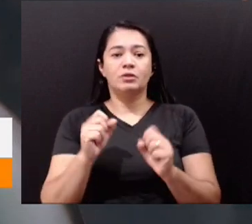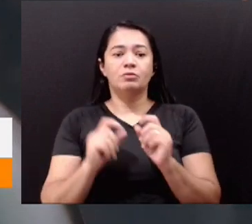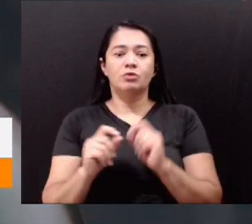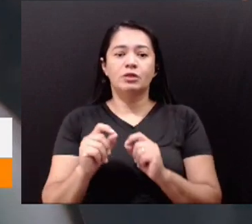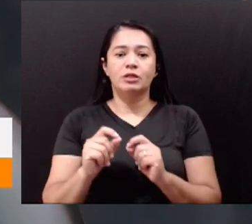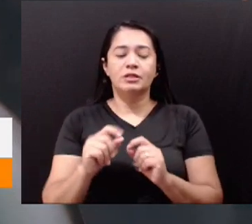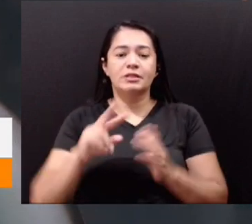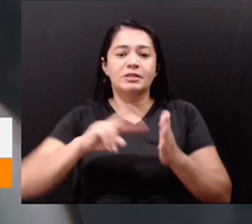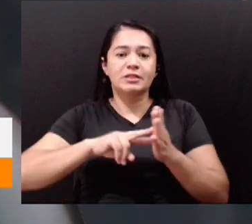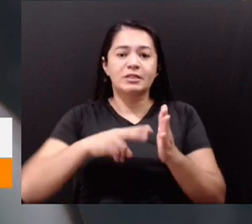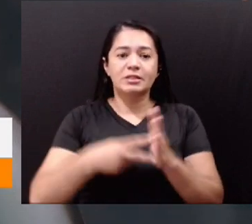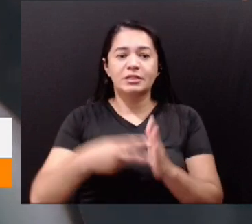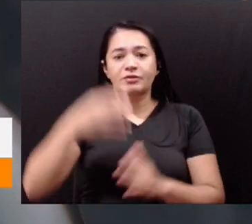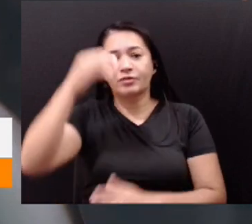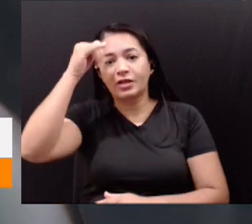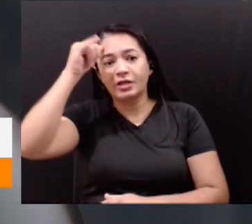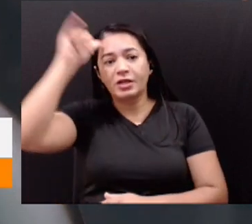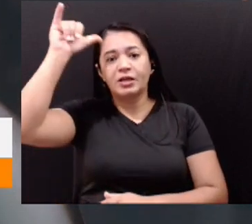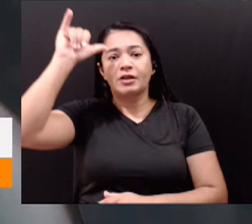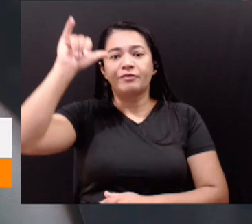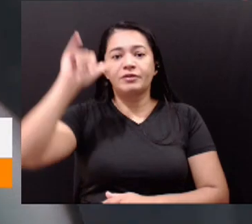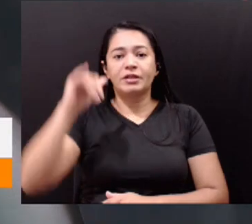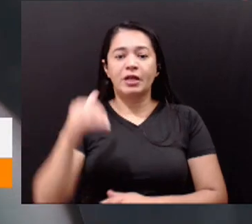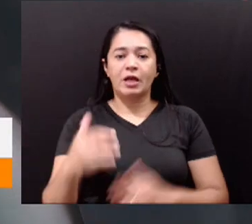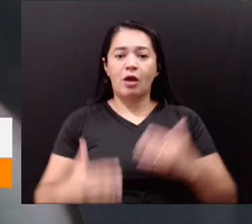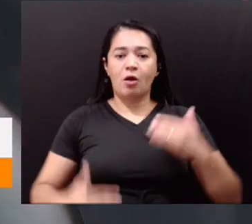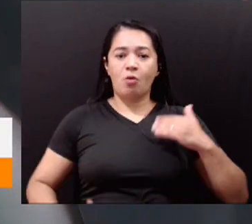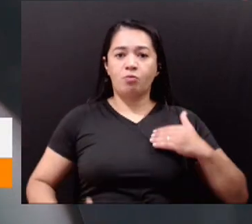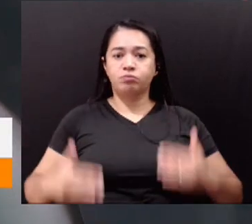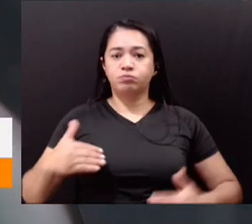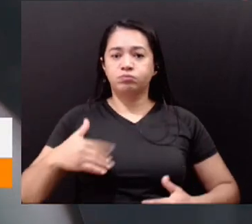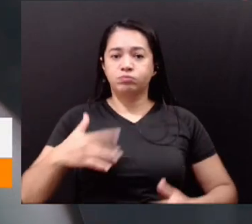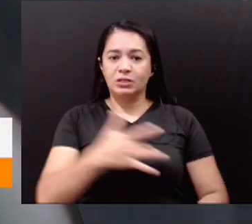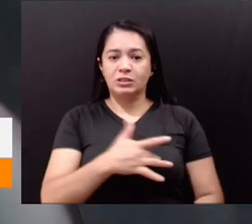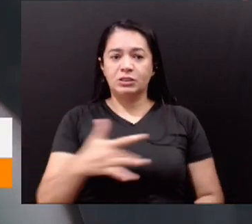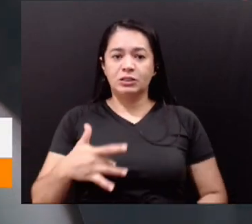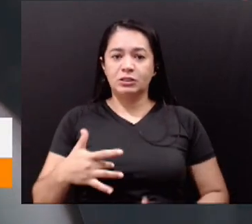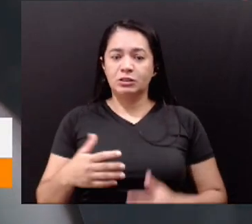preventivo para uma saúde física, mais longínqua, né.